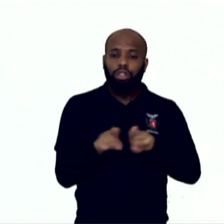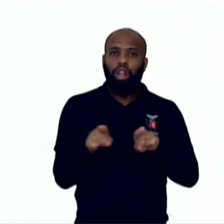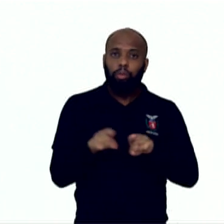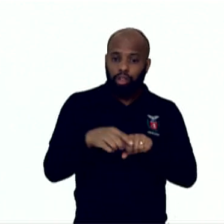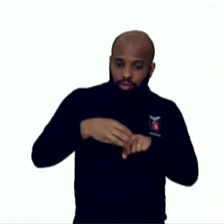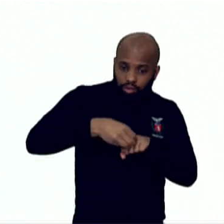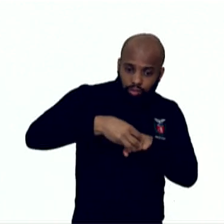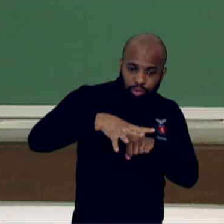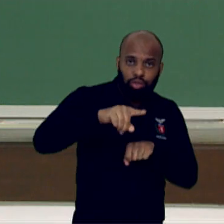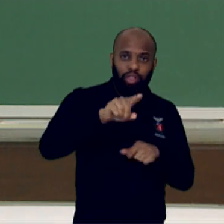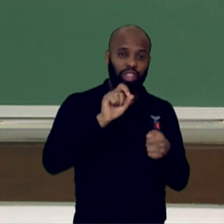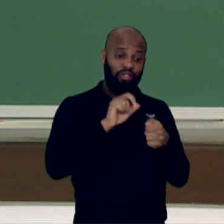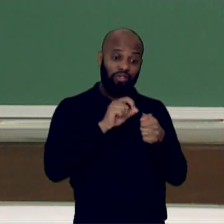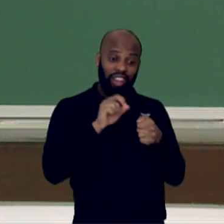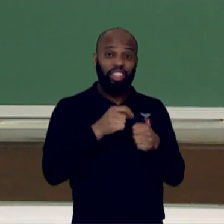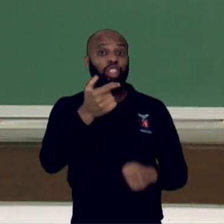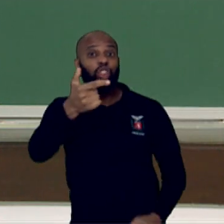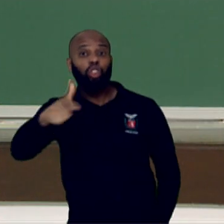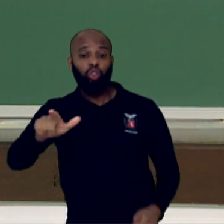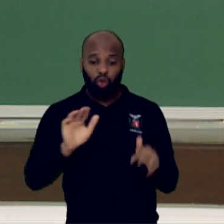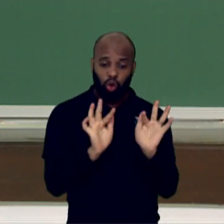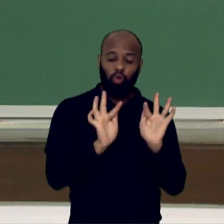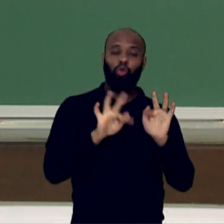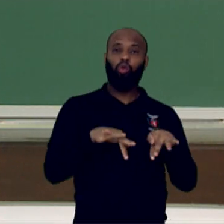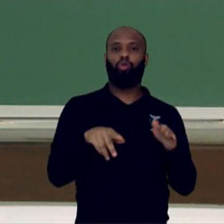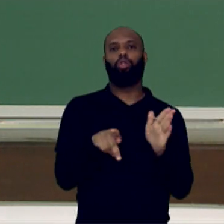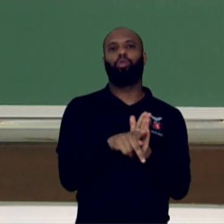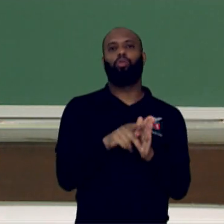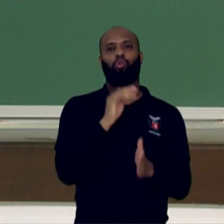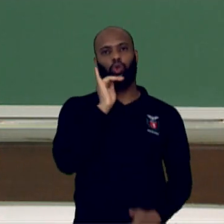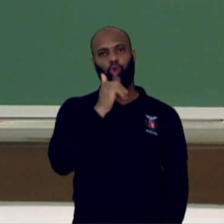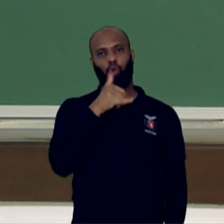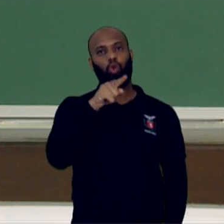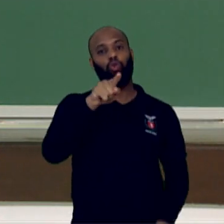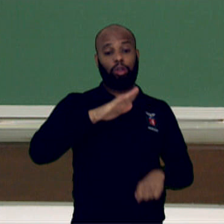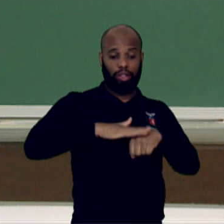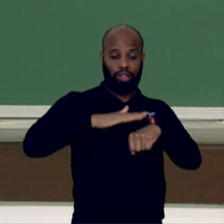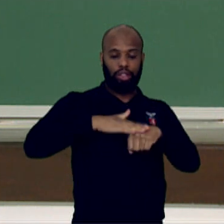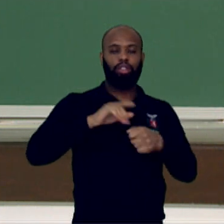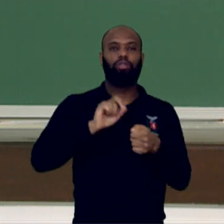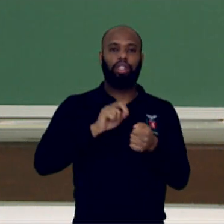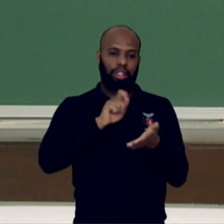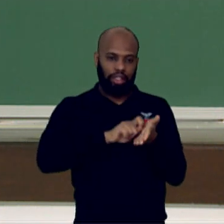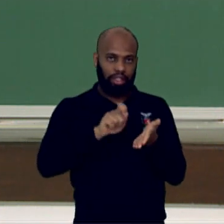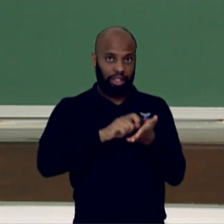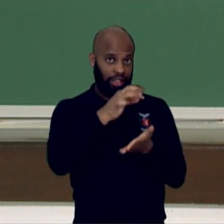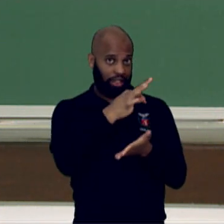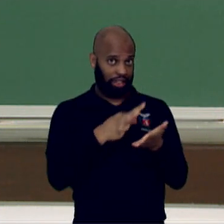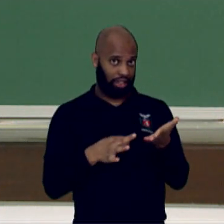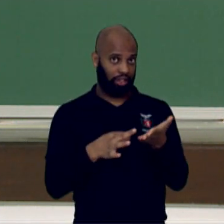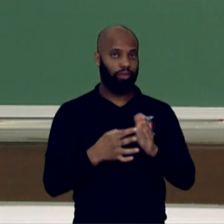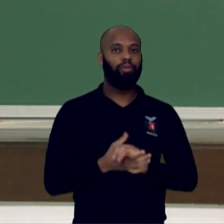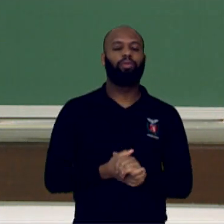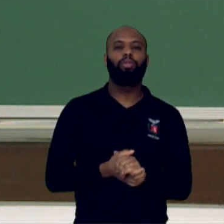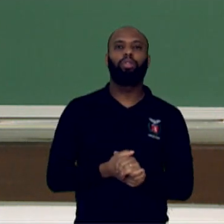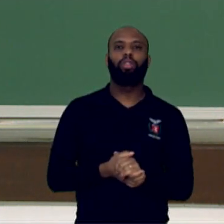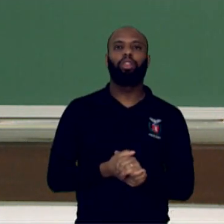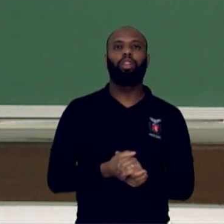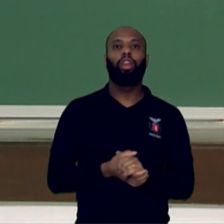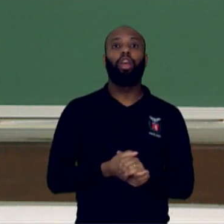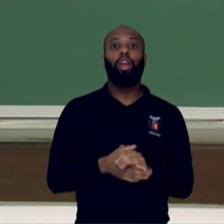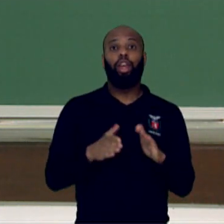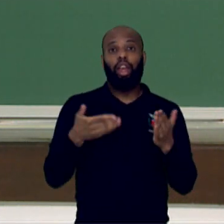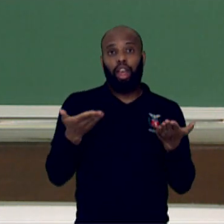indicação para vocês refazerem o final do conto, fazer a produção textual de vocês. Tudo bem? Foi essa aula,